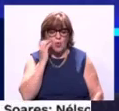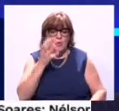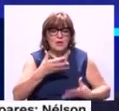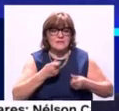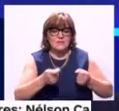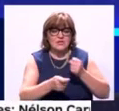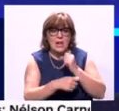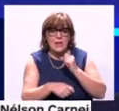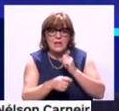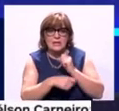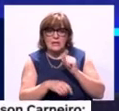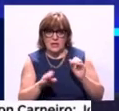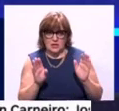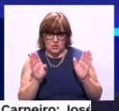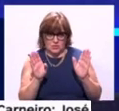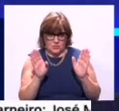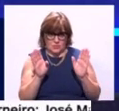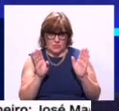no Alentejo,